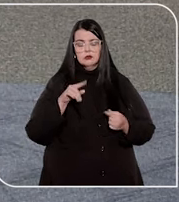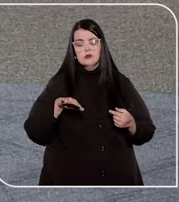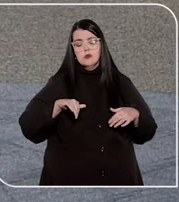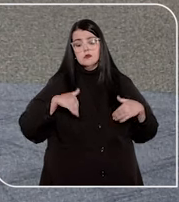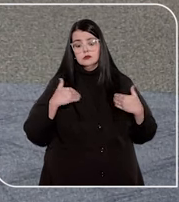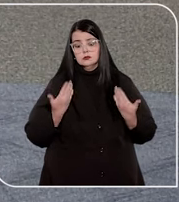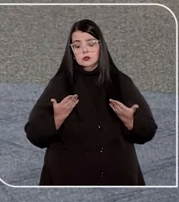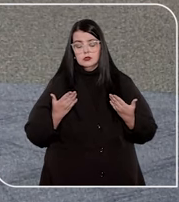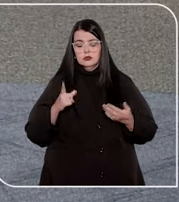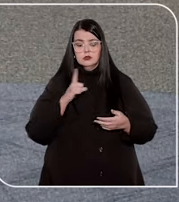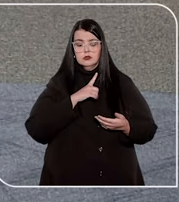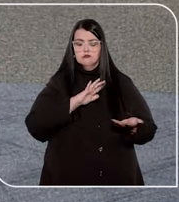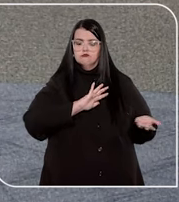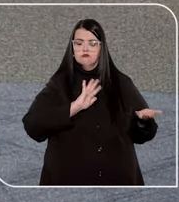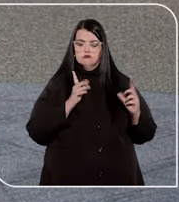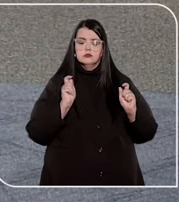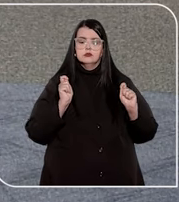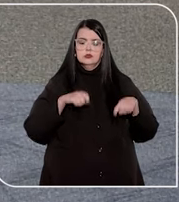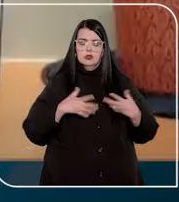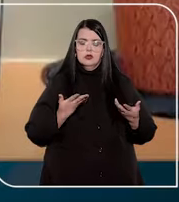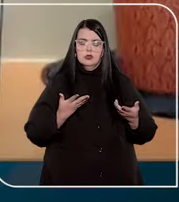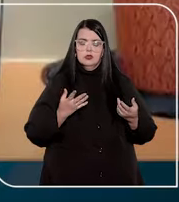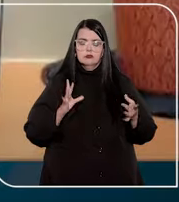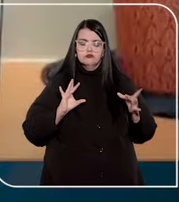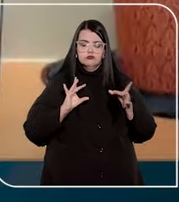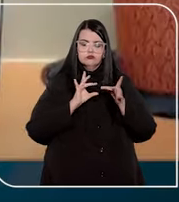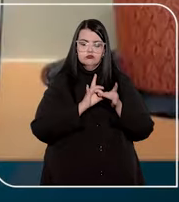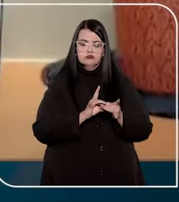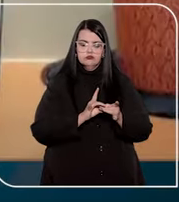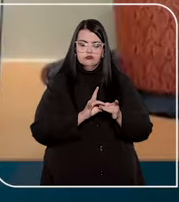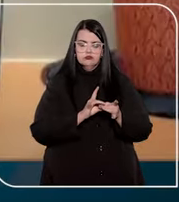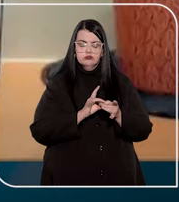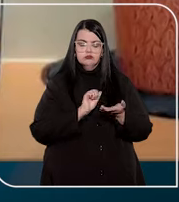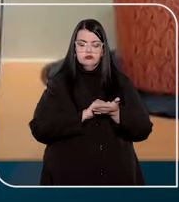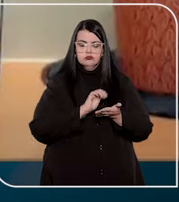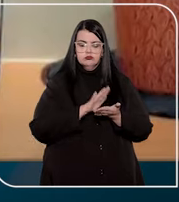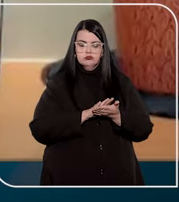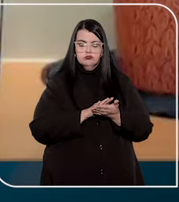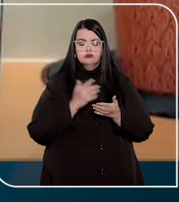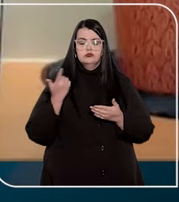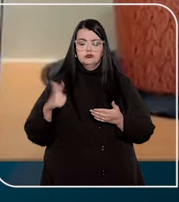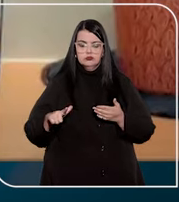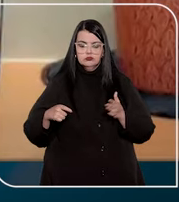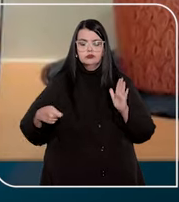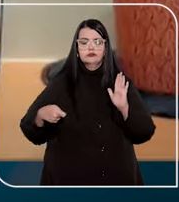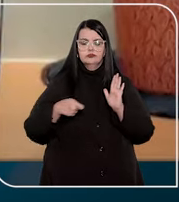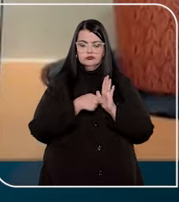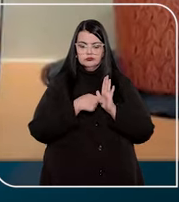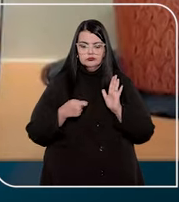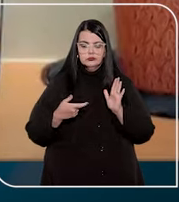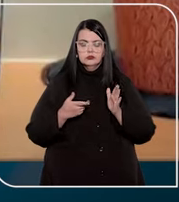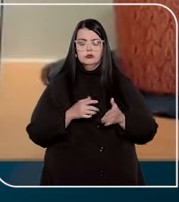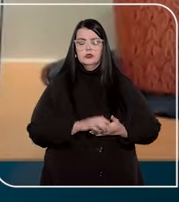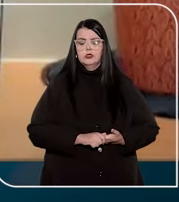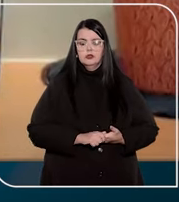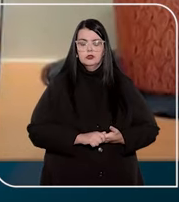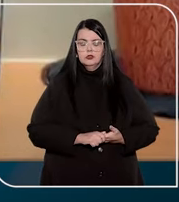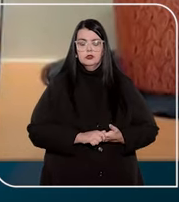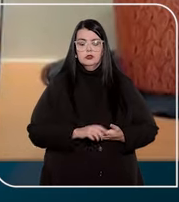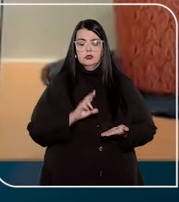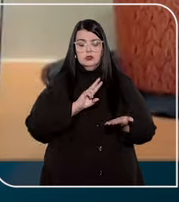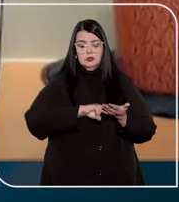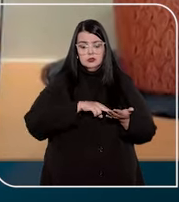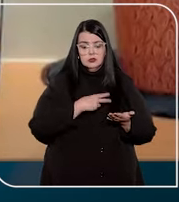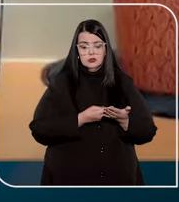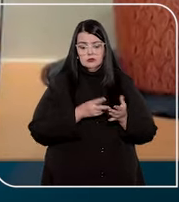então, refutar ou recusar exercer retratação e, seja na hipótese de interpretação ou